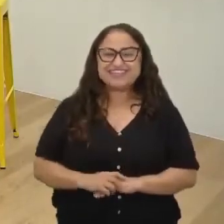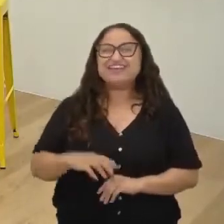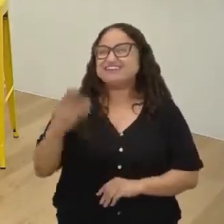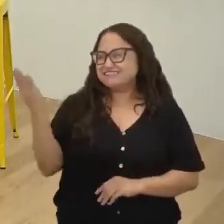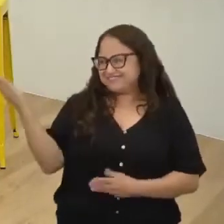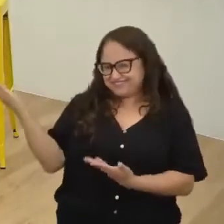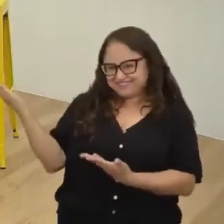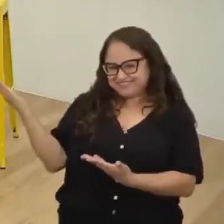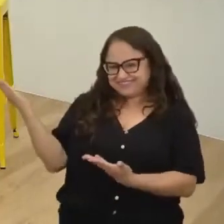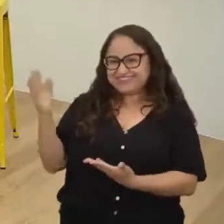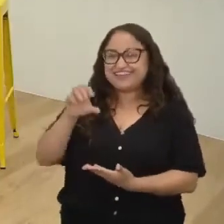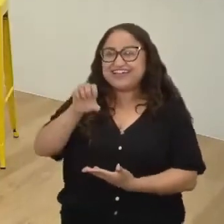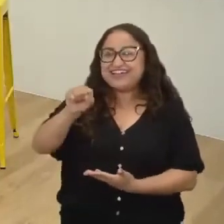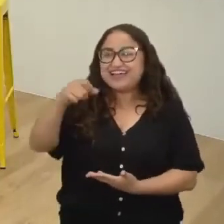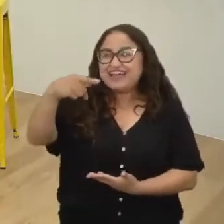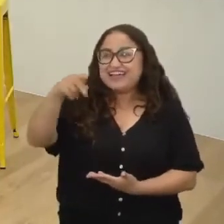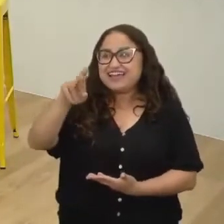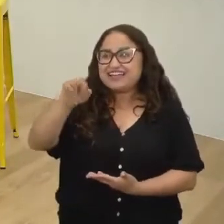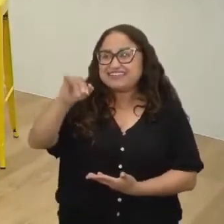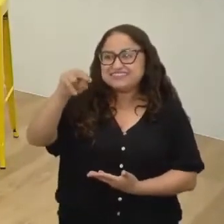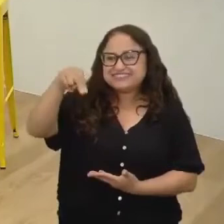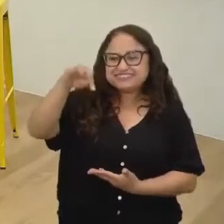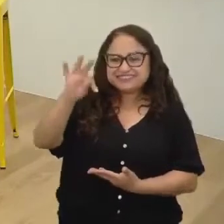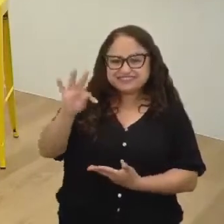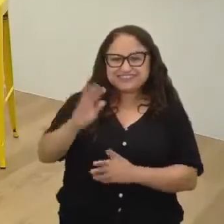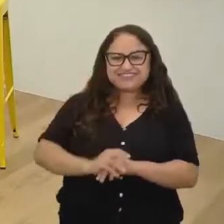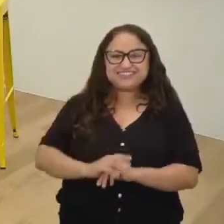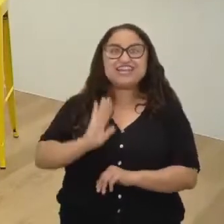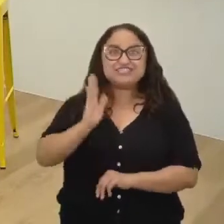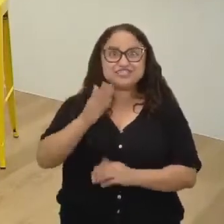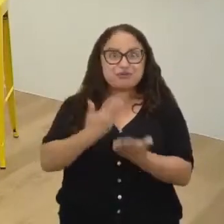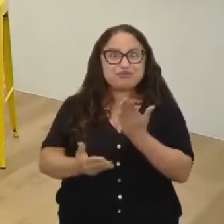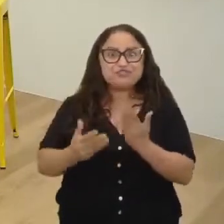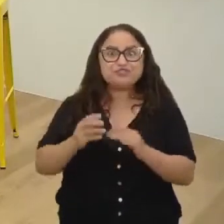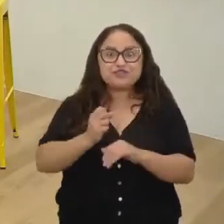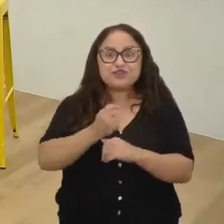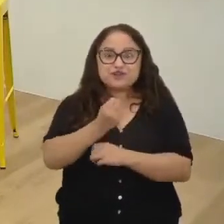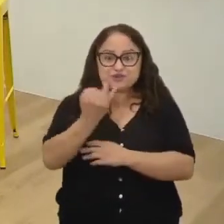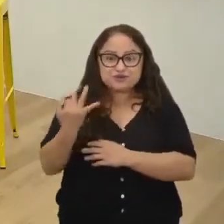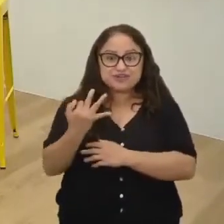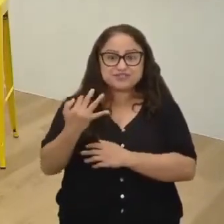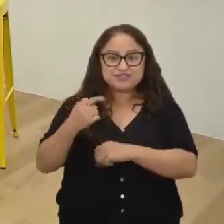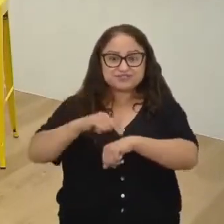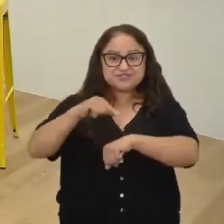Vamos, gente, no sprint. No sprint. Perdi quanto já? Ó, ainda tem alguns